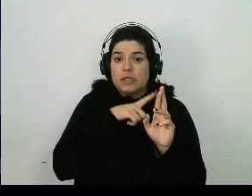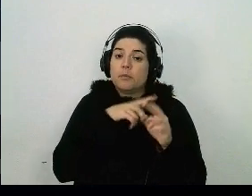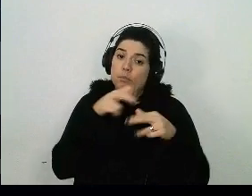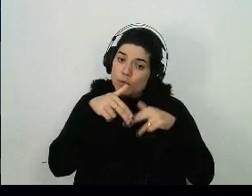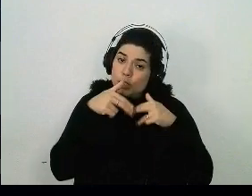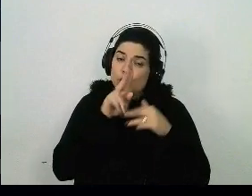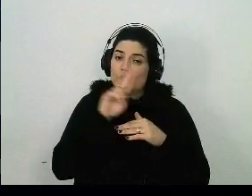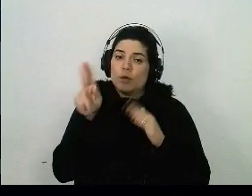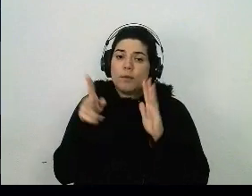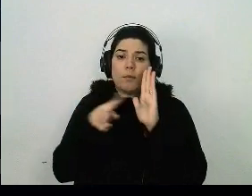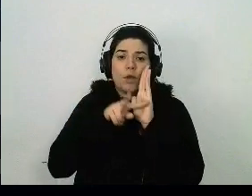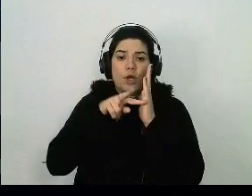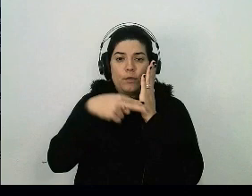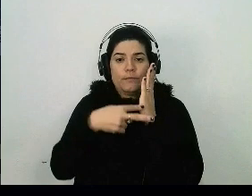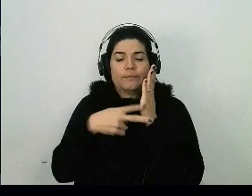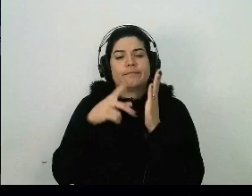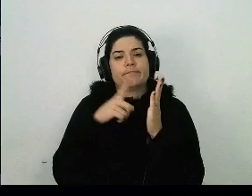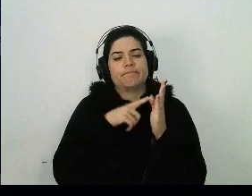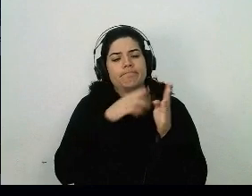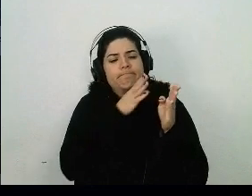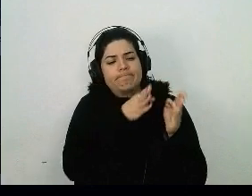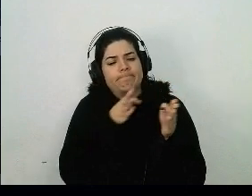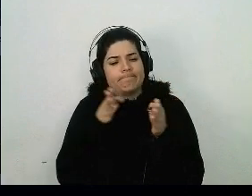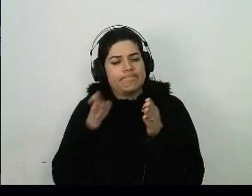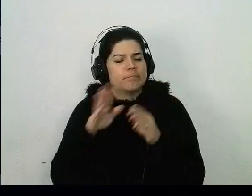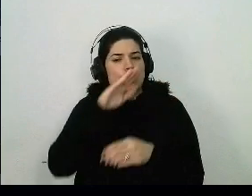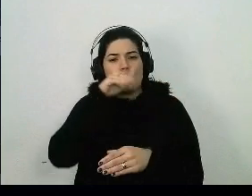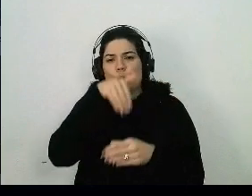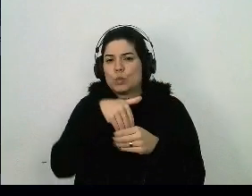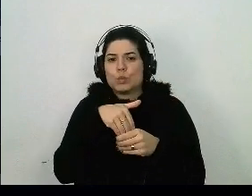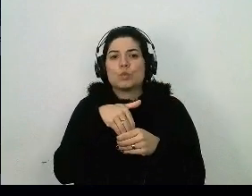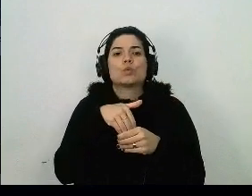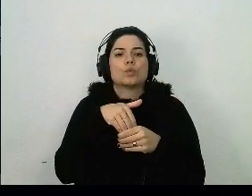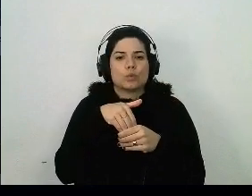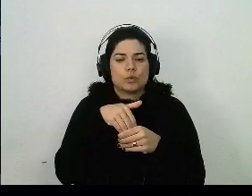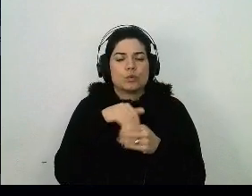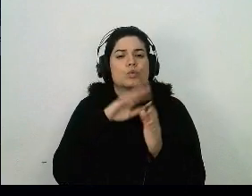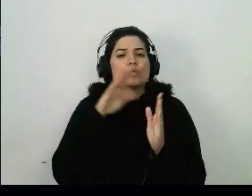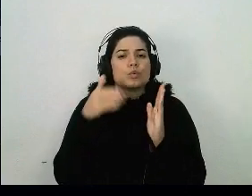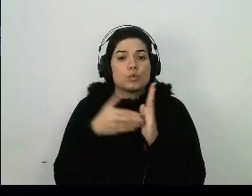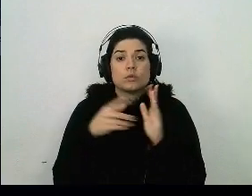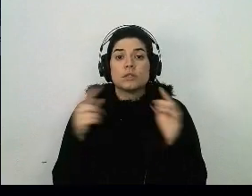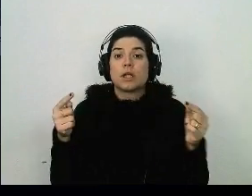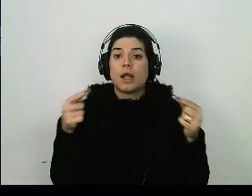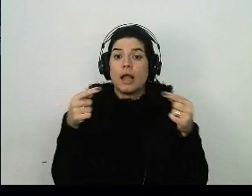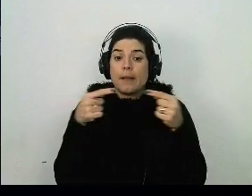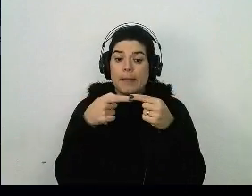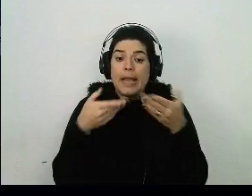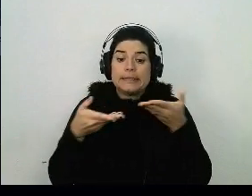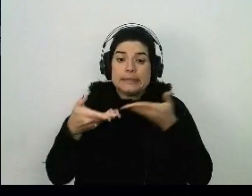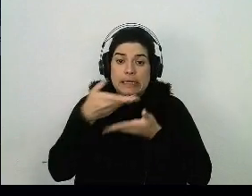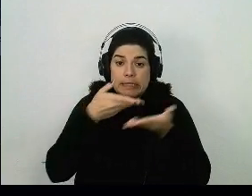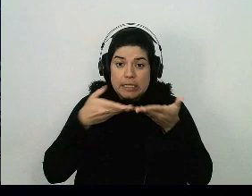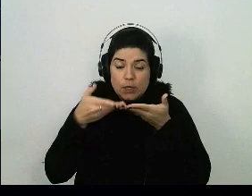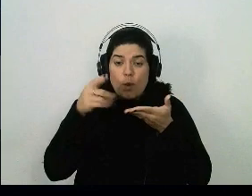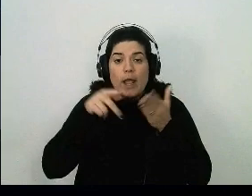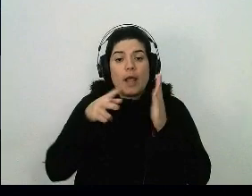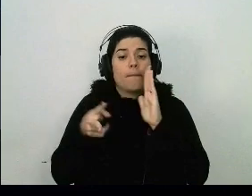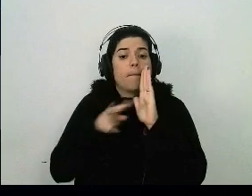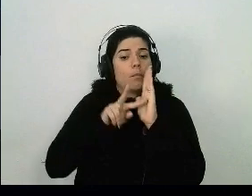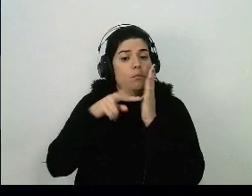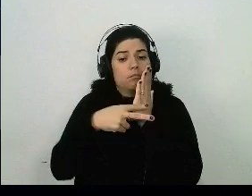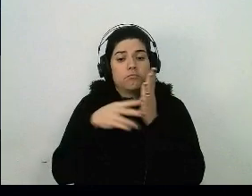dela temos todas as transações que a gente tem envolvendo essa blockchain específica.